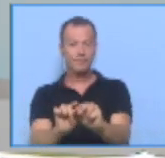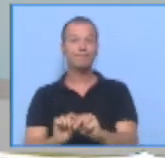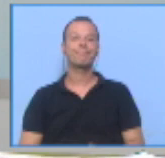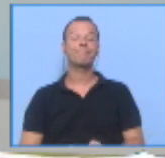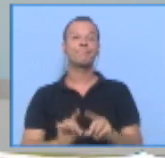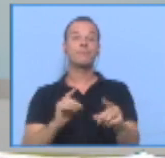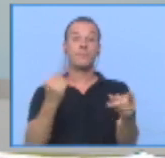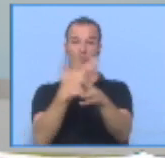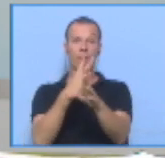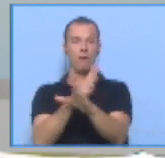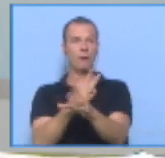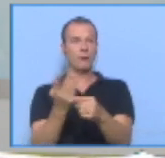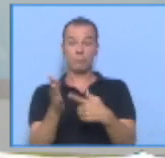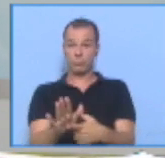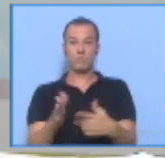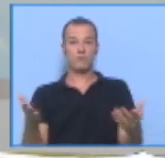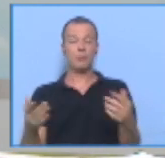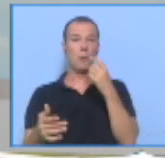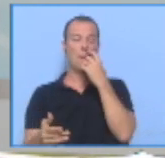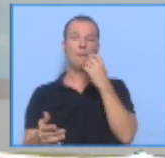permite, por exemplo, foi ele através